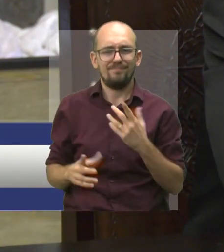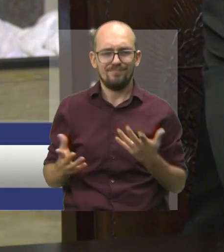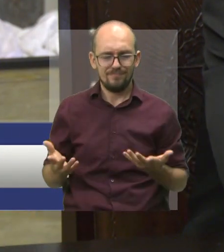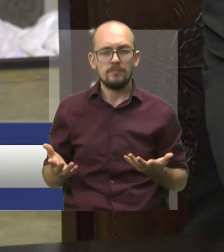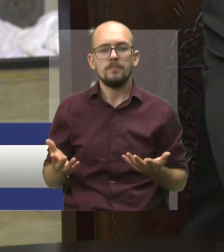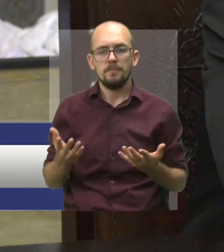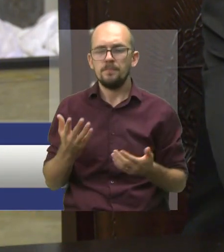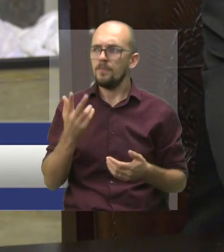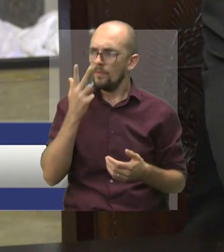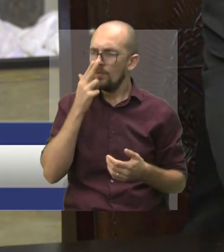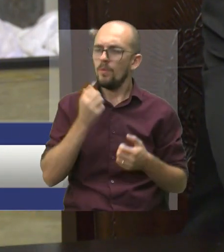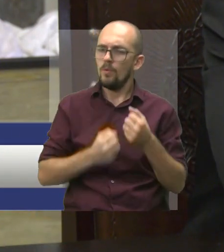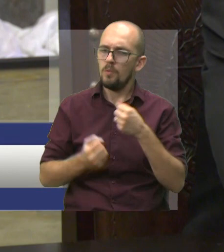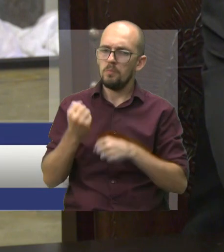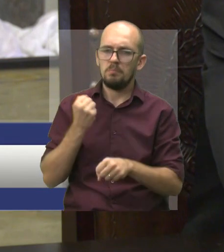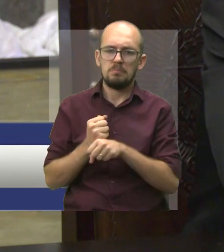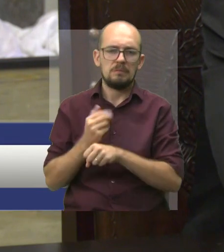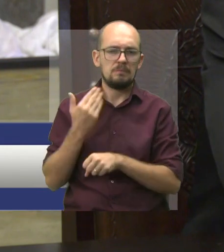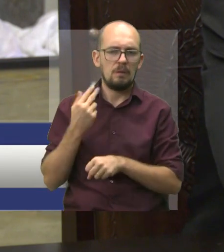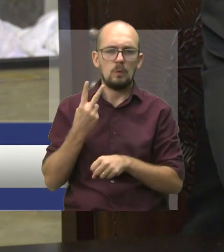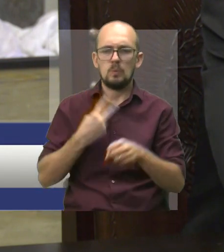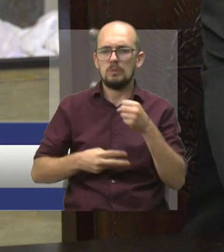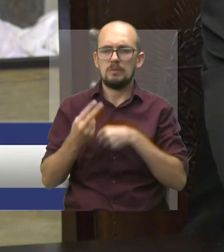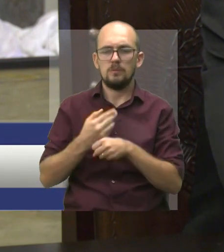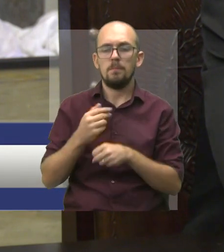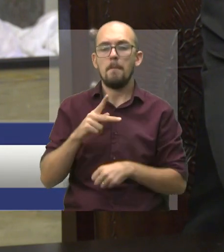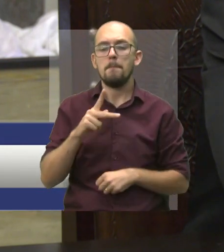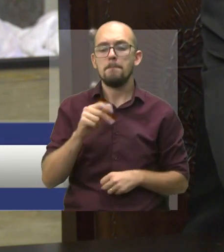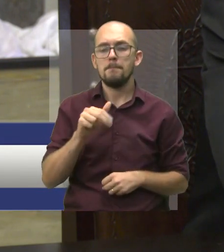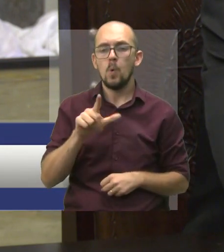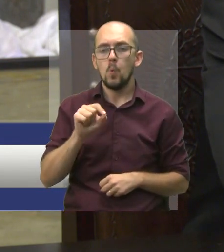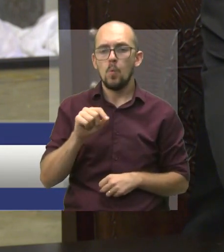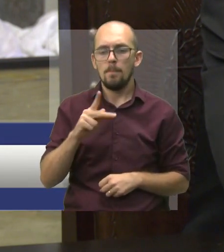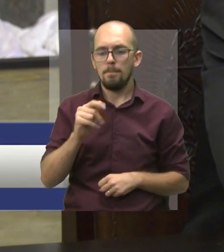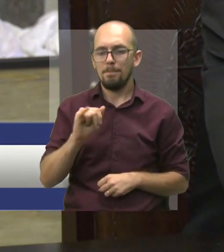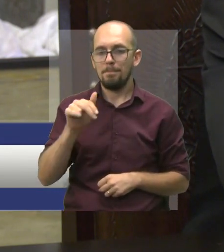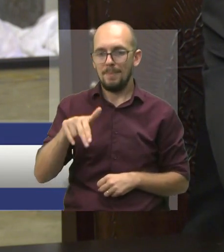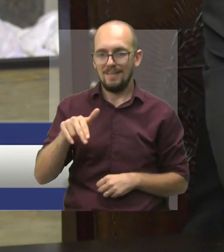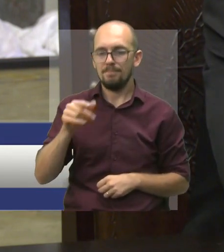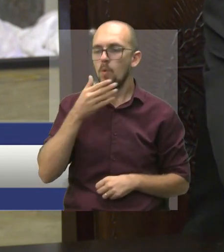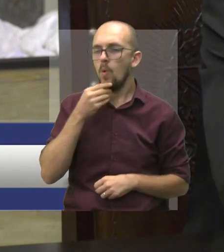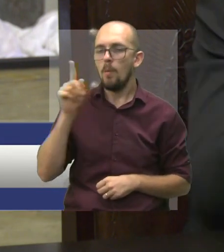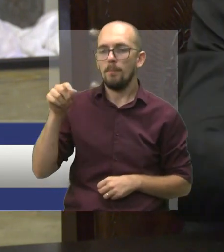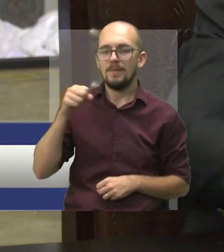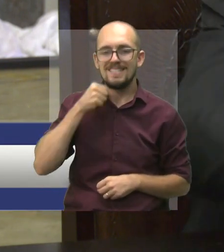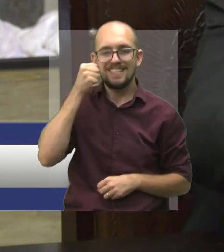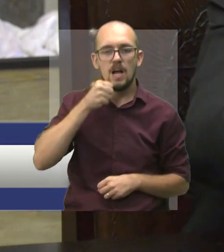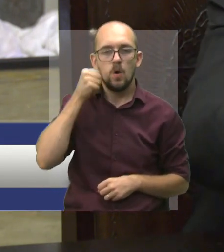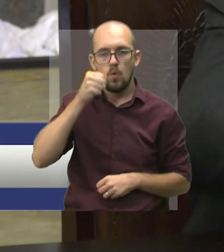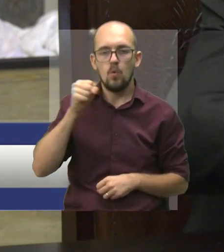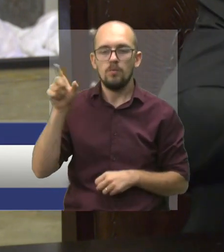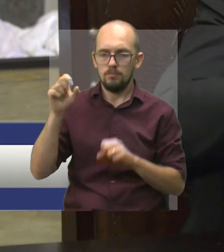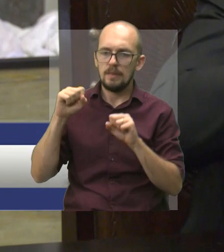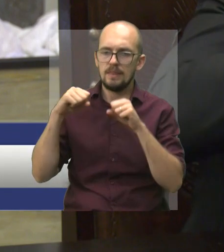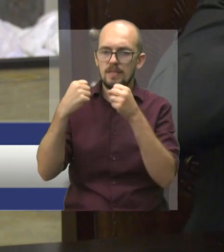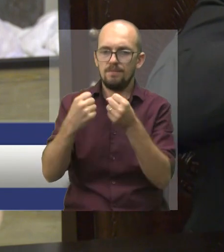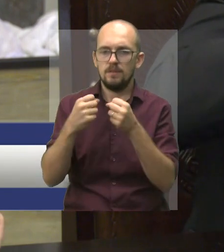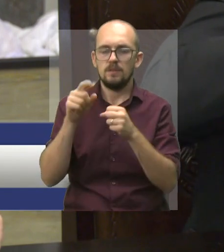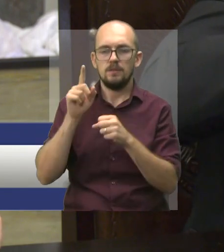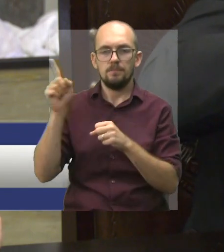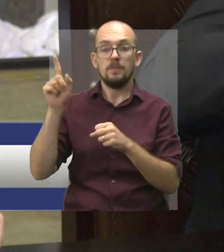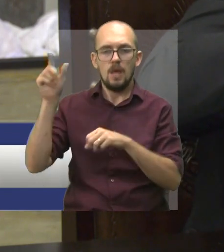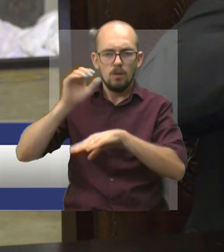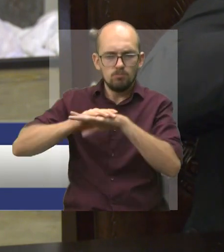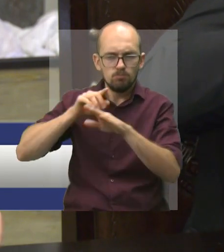ano passado ou ano retrasado, o Paulo Paim, que é um senador também em defesa da Previdência Pública, fez uma